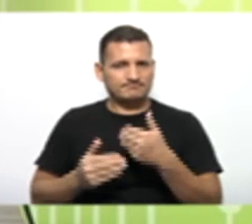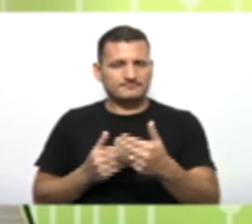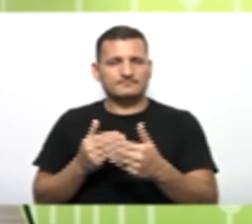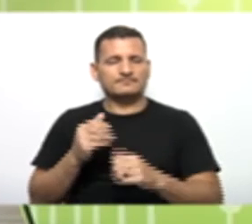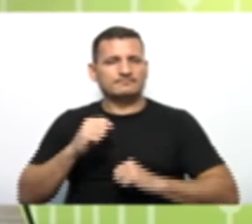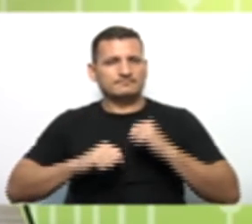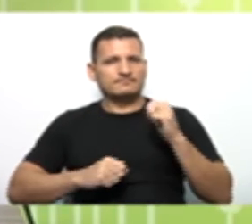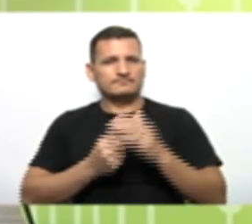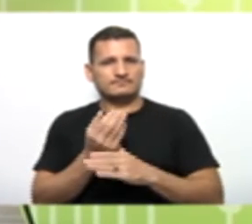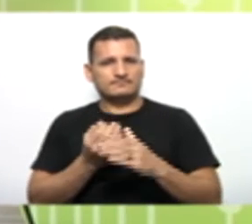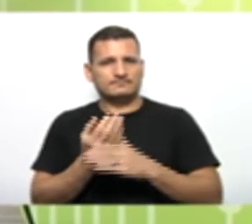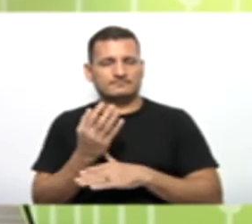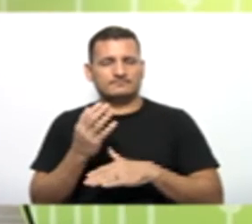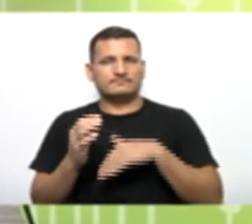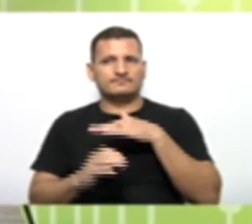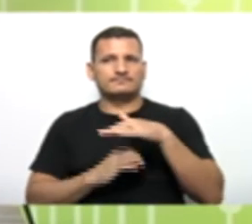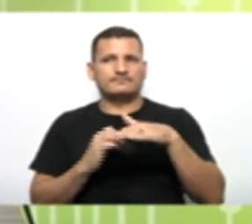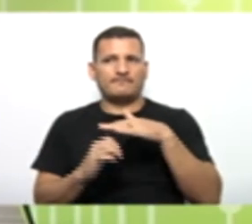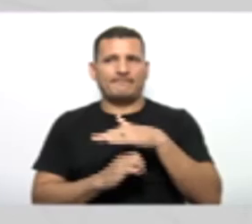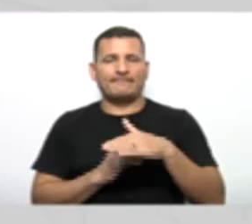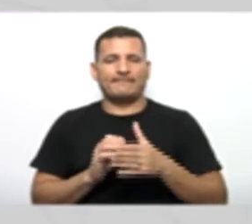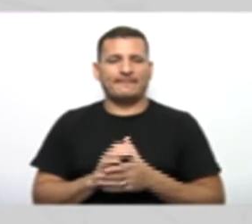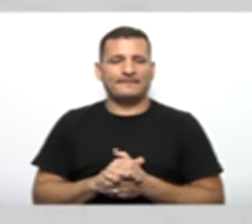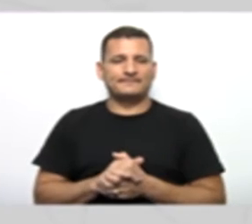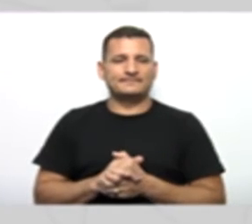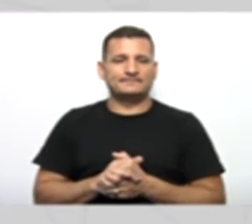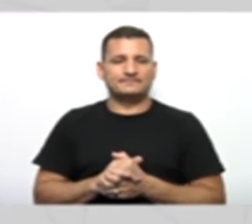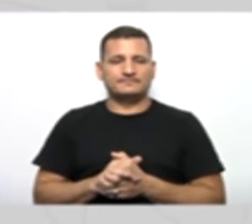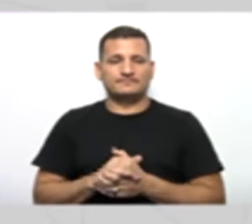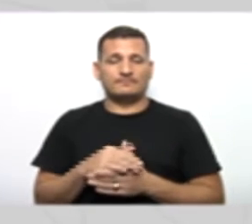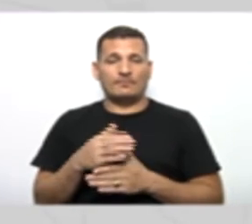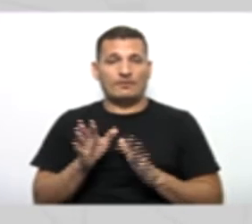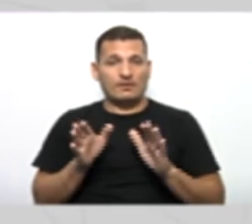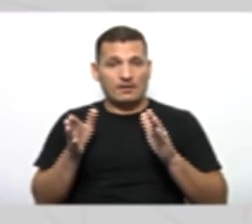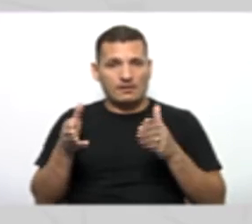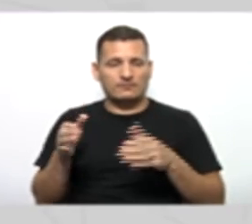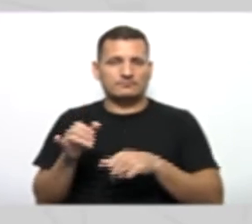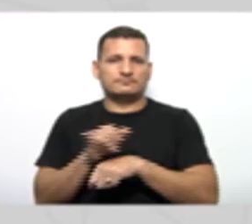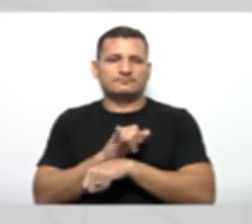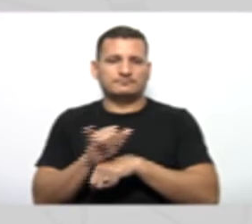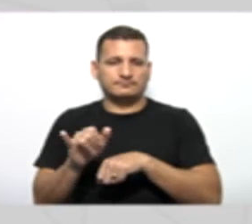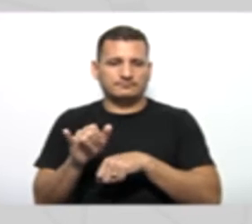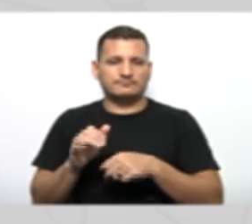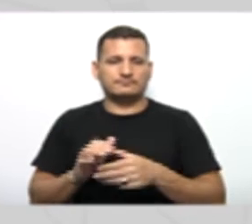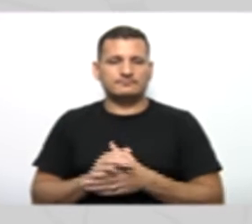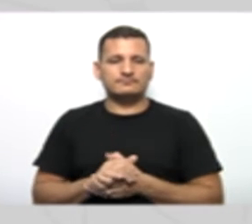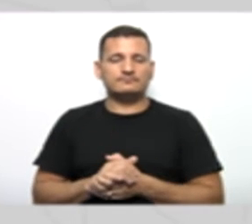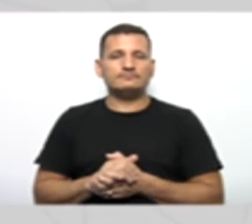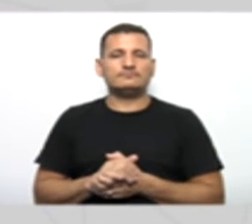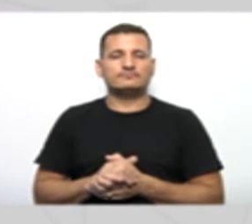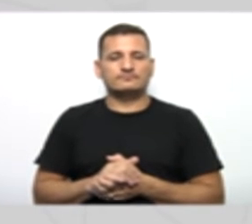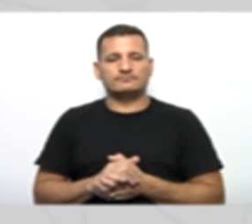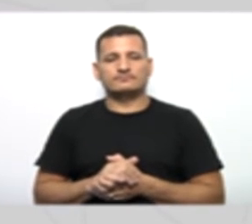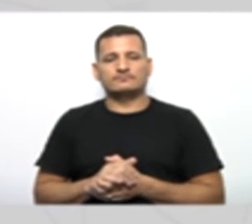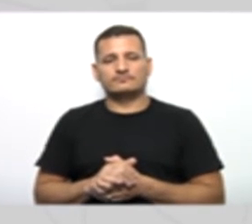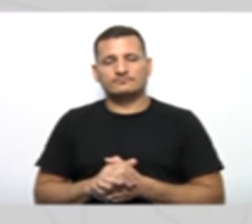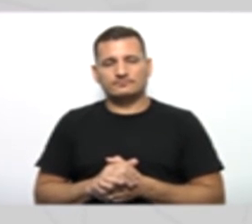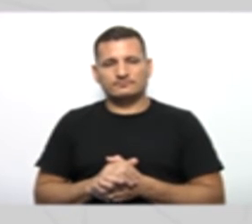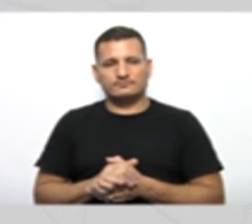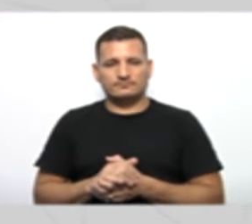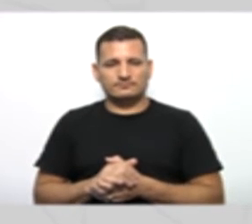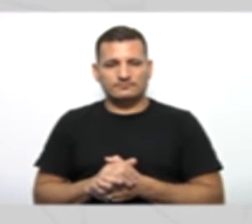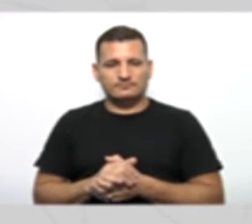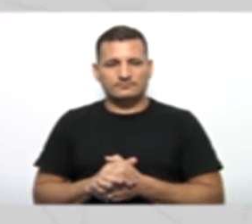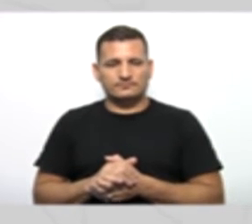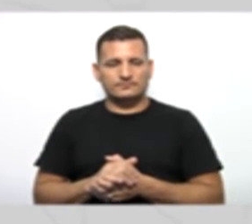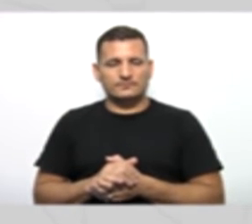empresa. E abordagem estratégica. Abordagem estratégica, aí vamos lá, nós estamos fazendo o quê? Nós